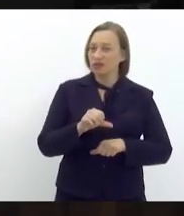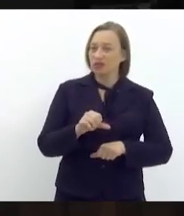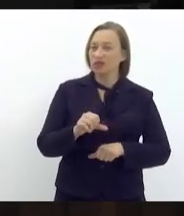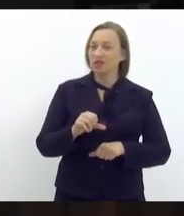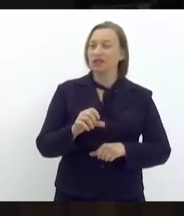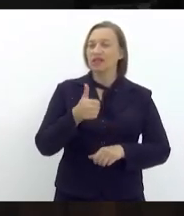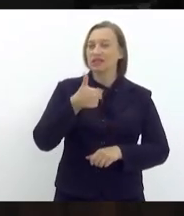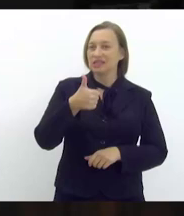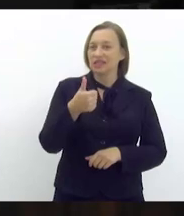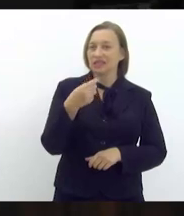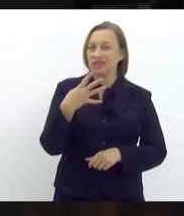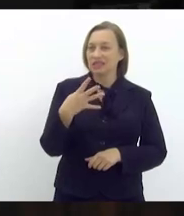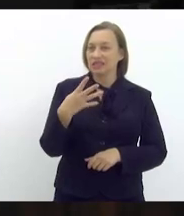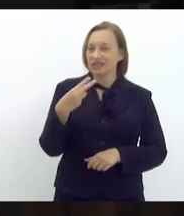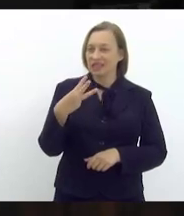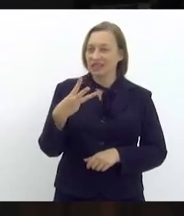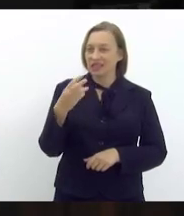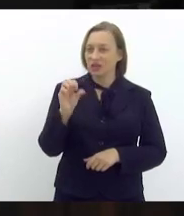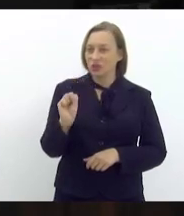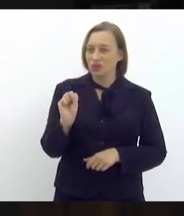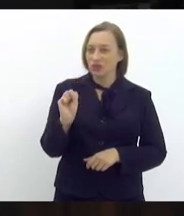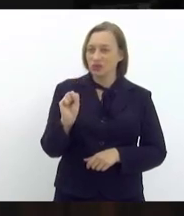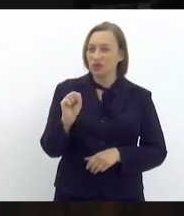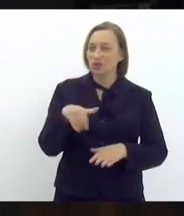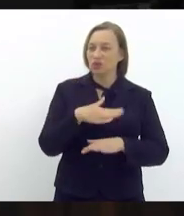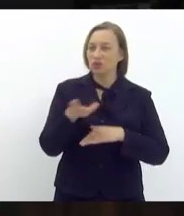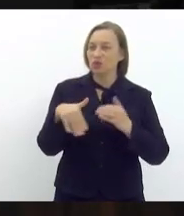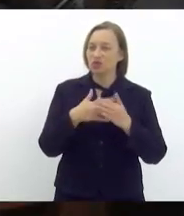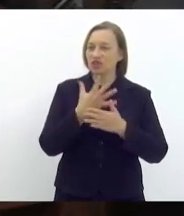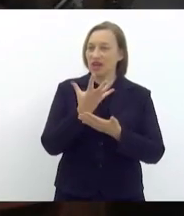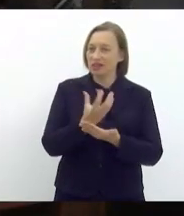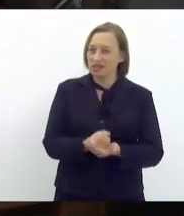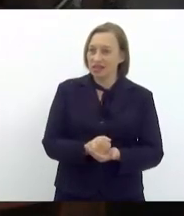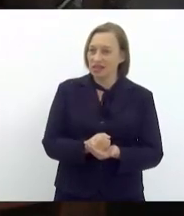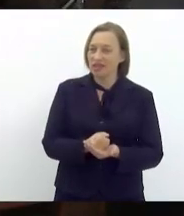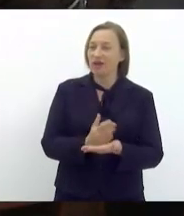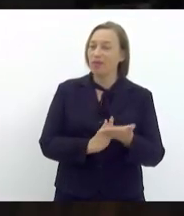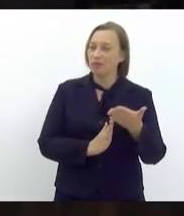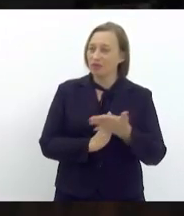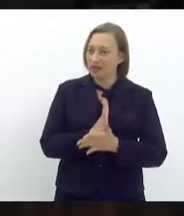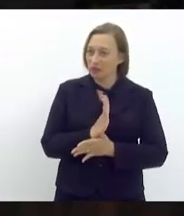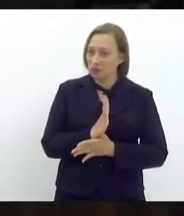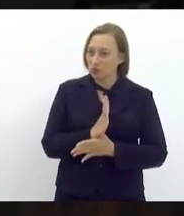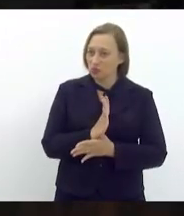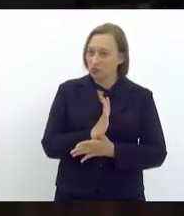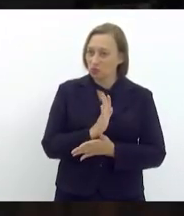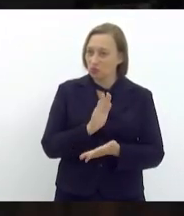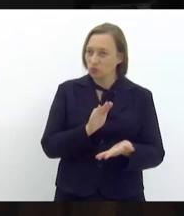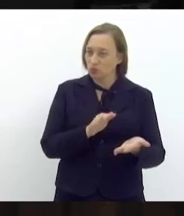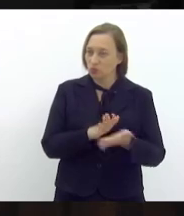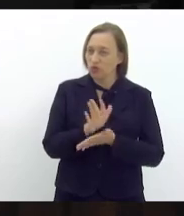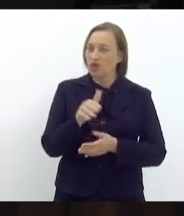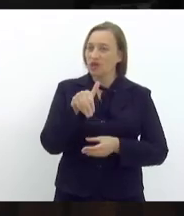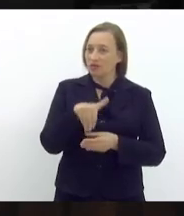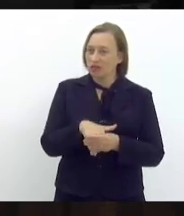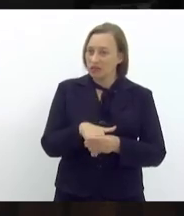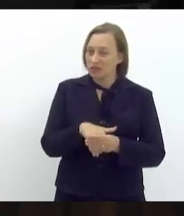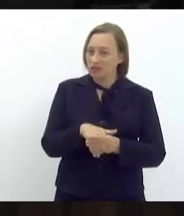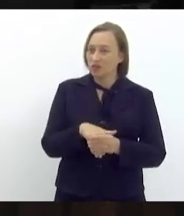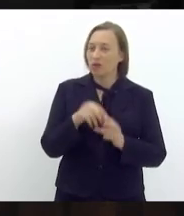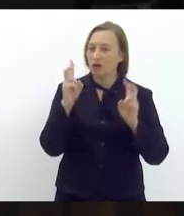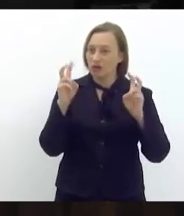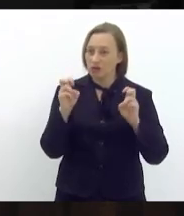138 senhores que aprovam permaneço como estão aprovado em votação a matéria